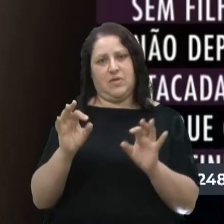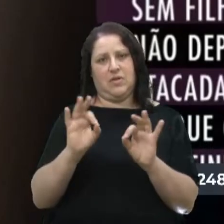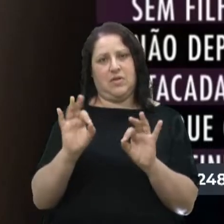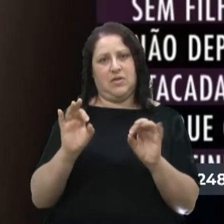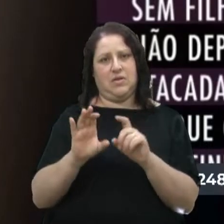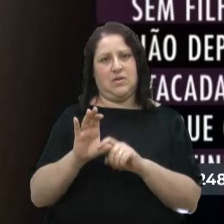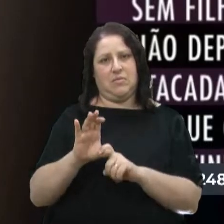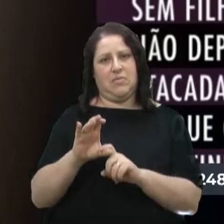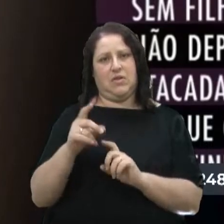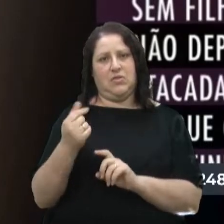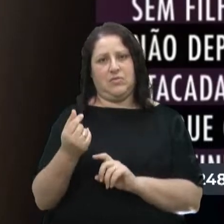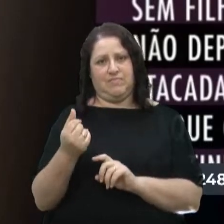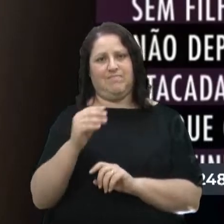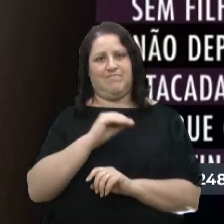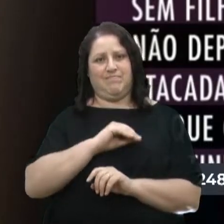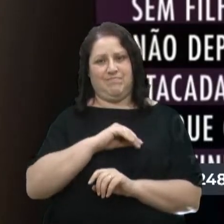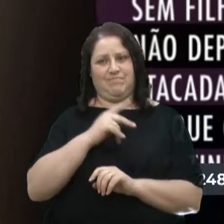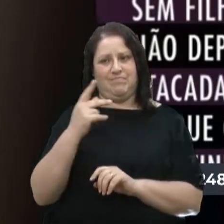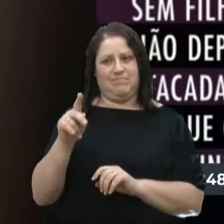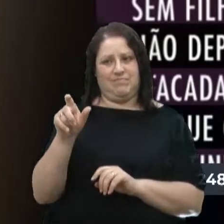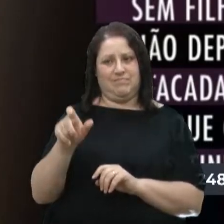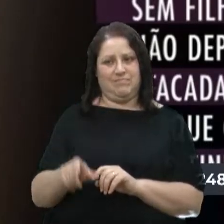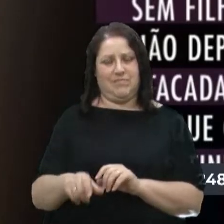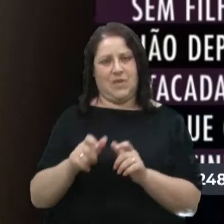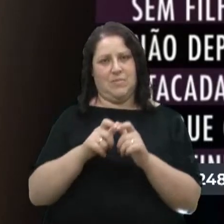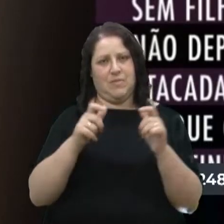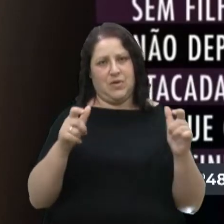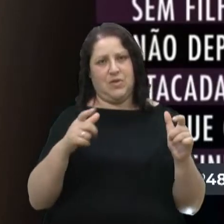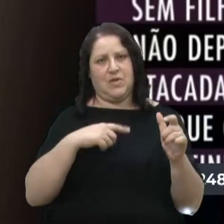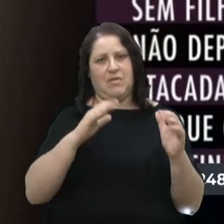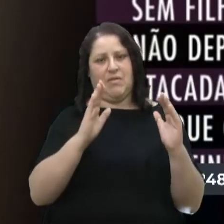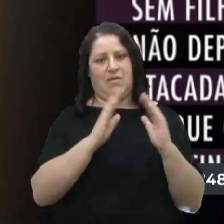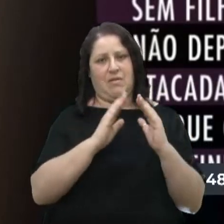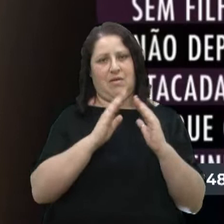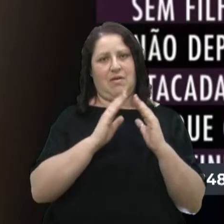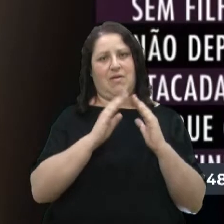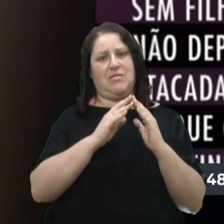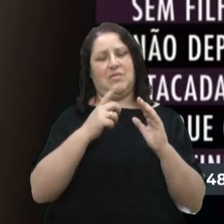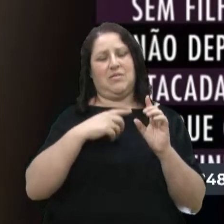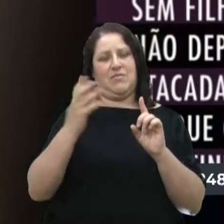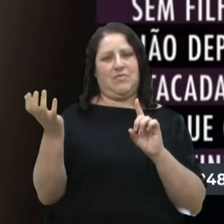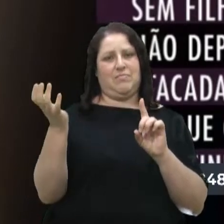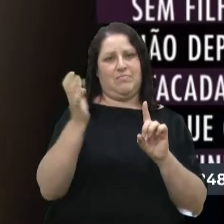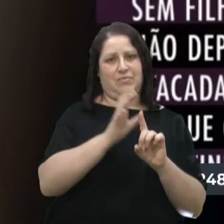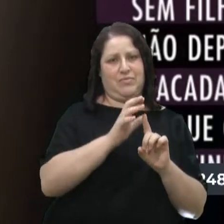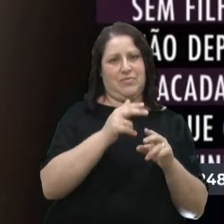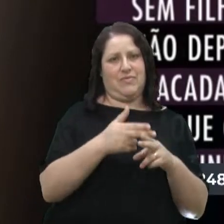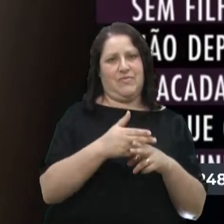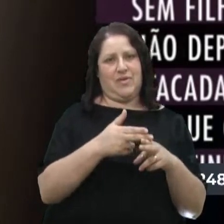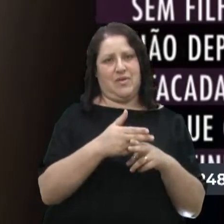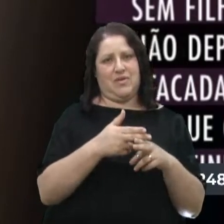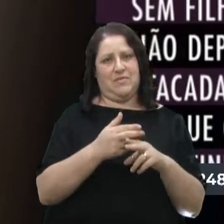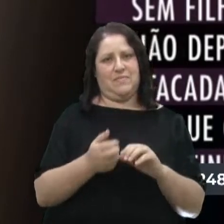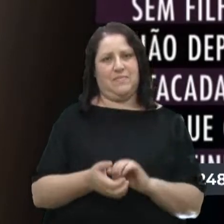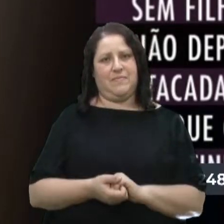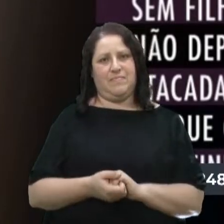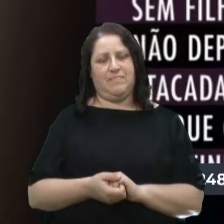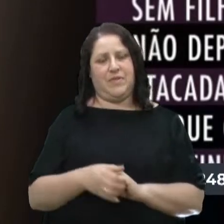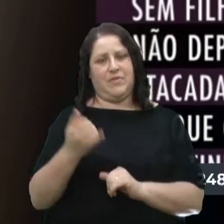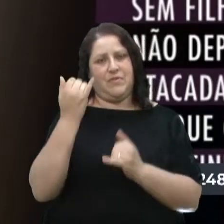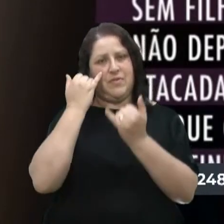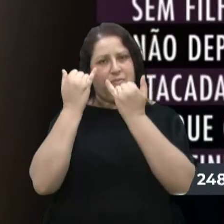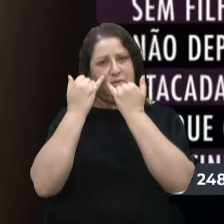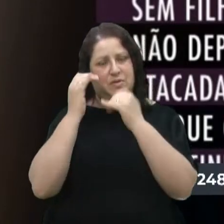financeiramente dele. A maior parte das vítimas foi atacada em casa e com arma branca. E um dos dados mais